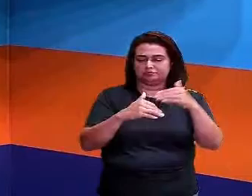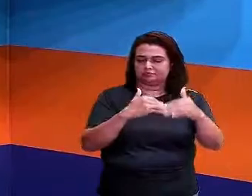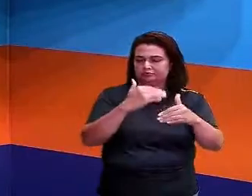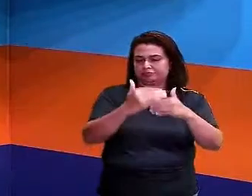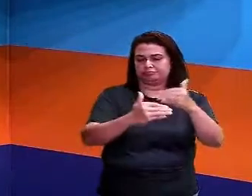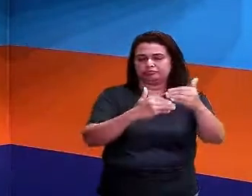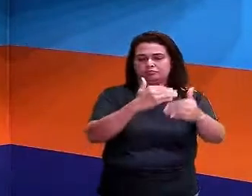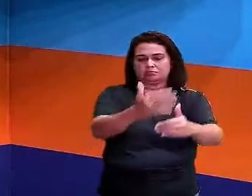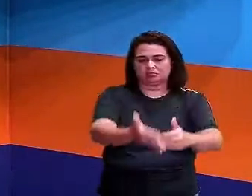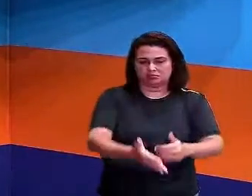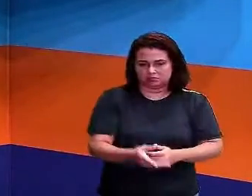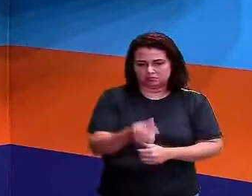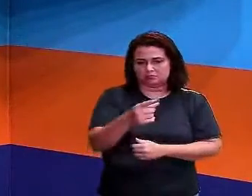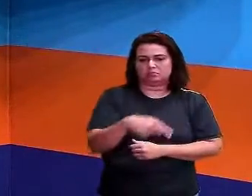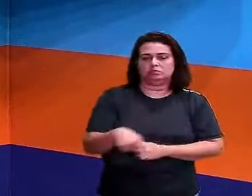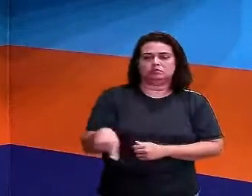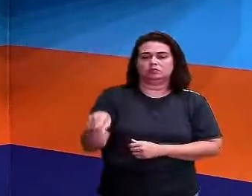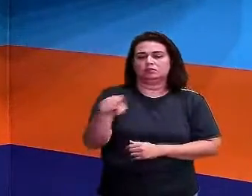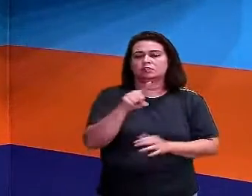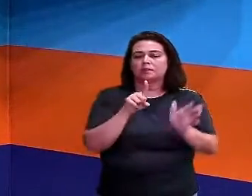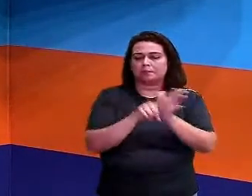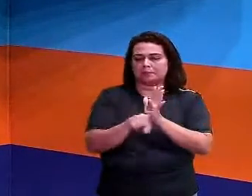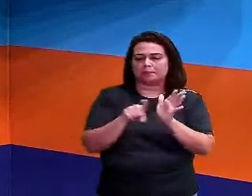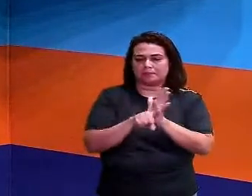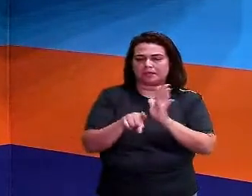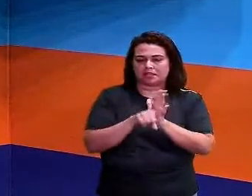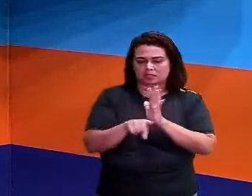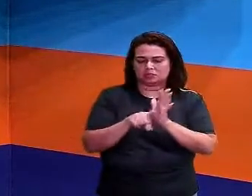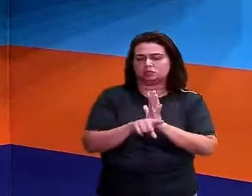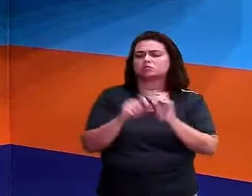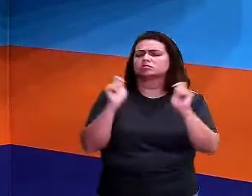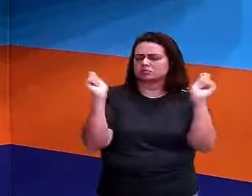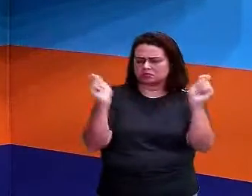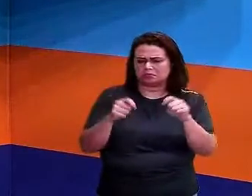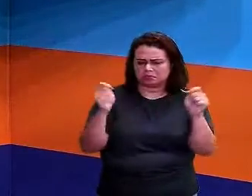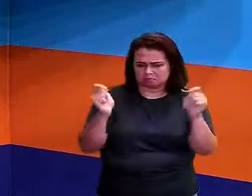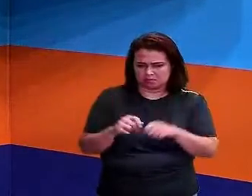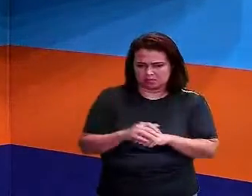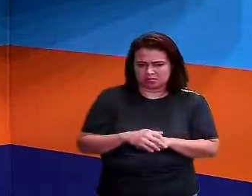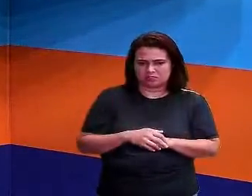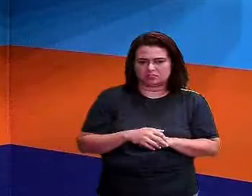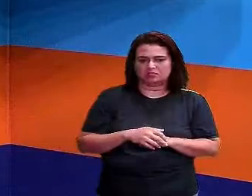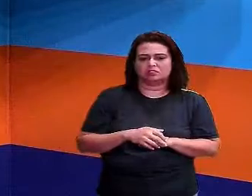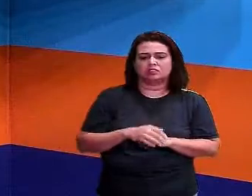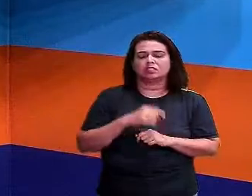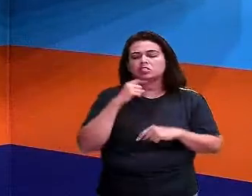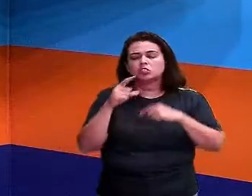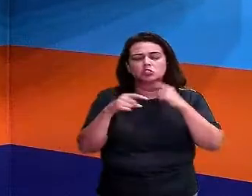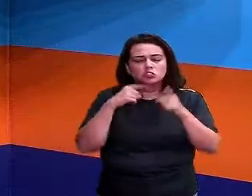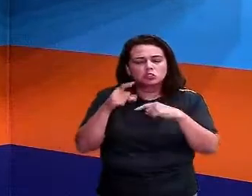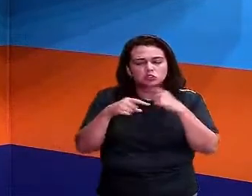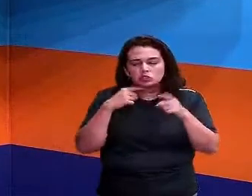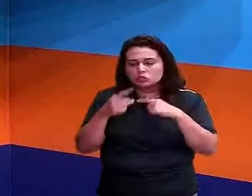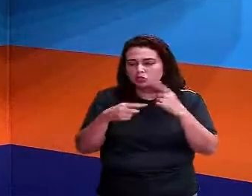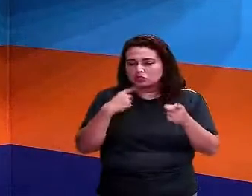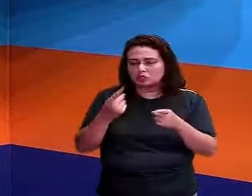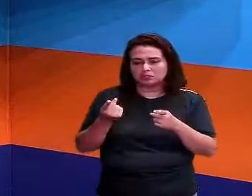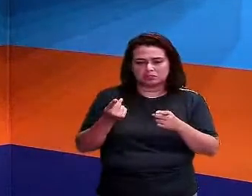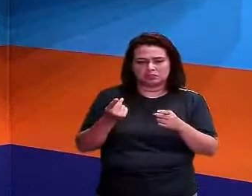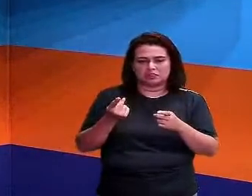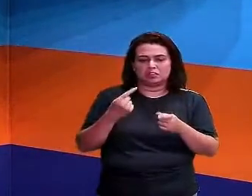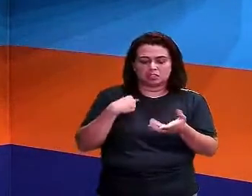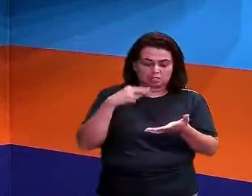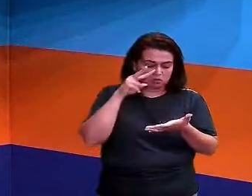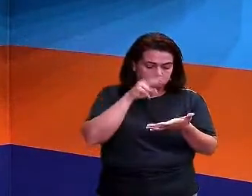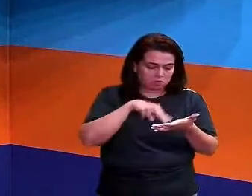aí, quem tiver mais perguntas, pode perguntar, pode lançar sua dúvida, gente, não tem problema, que